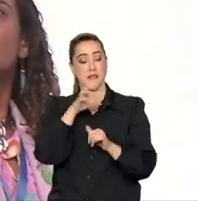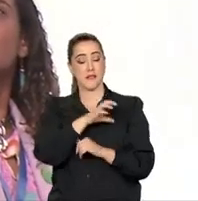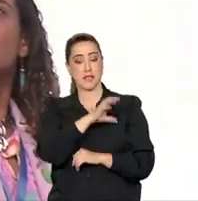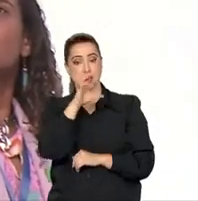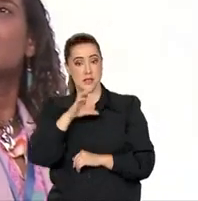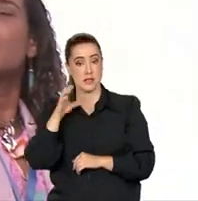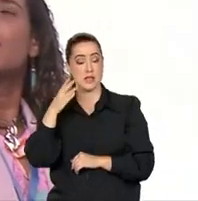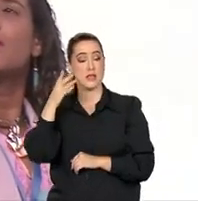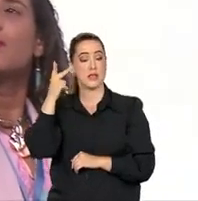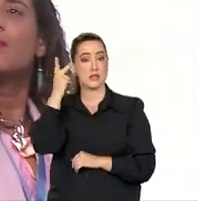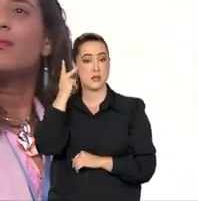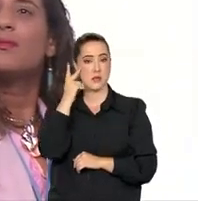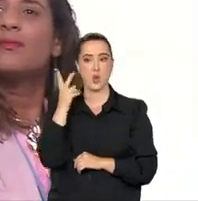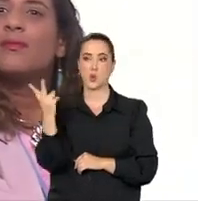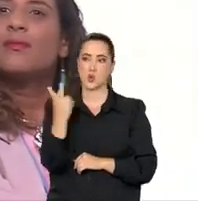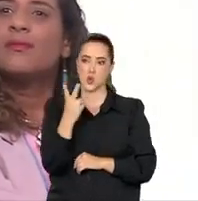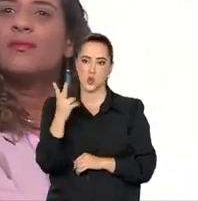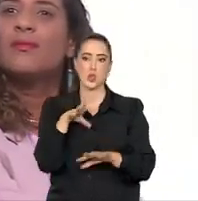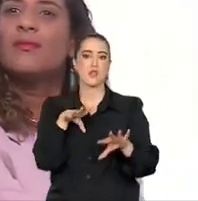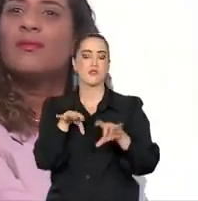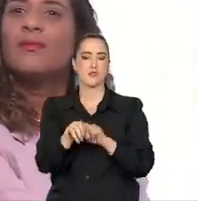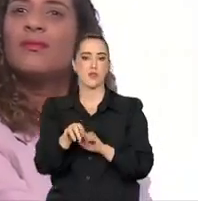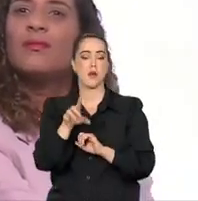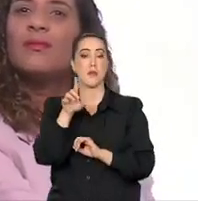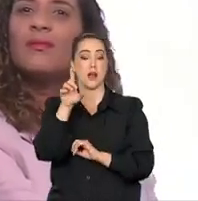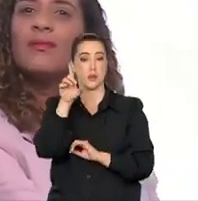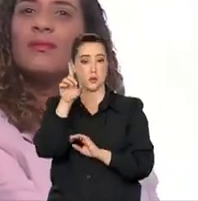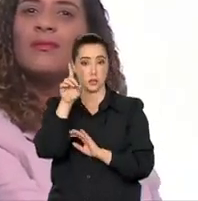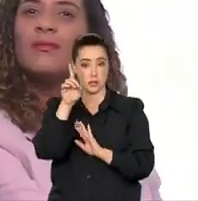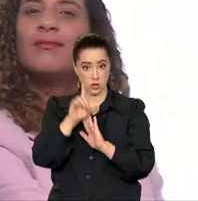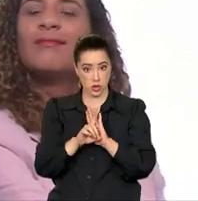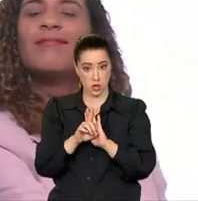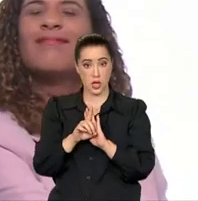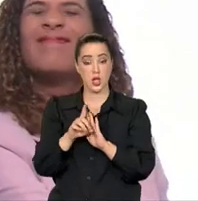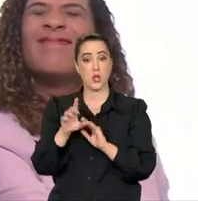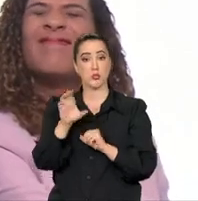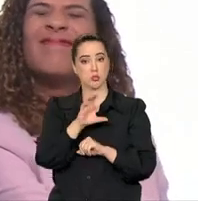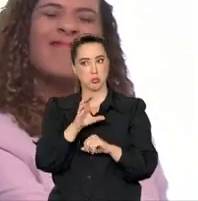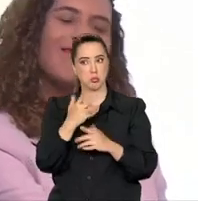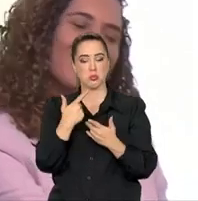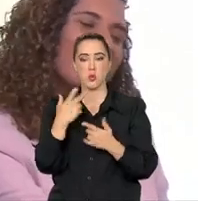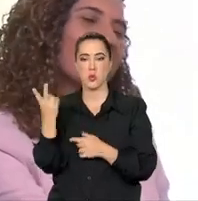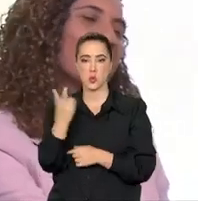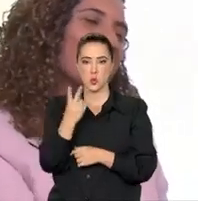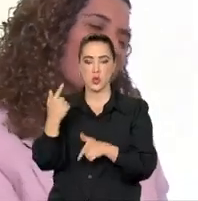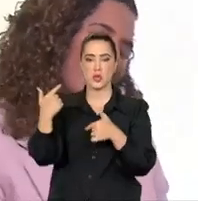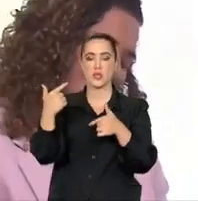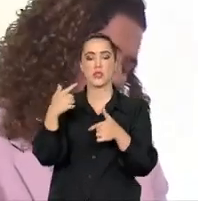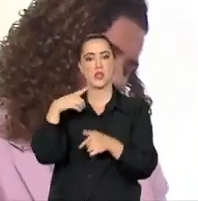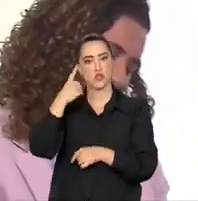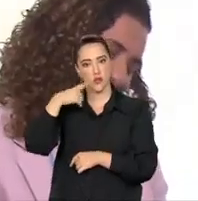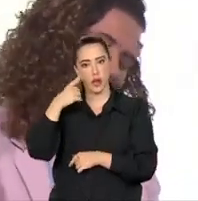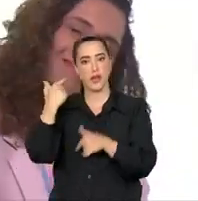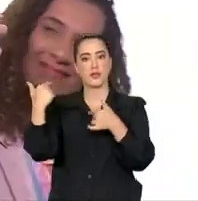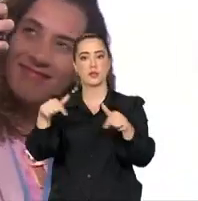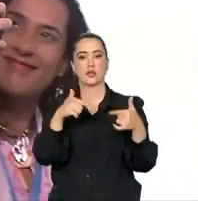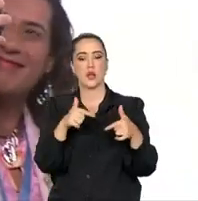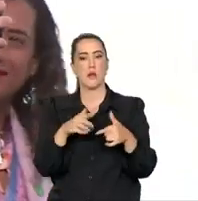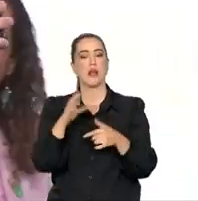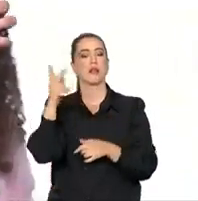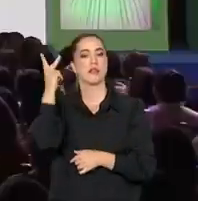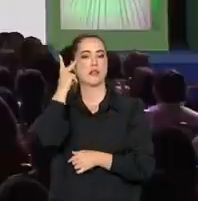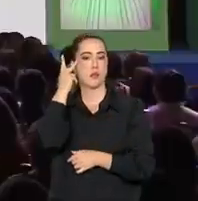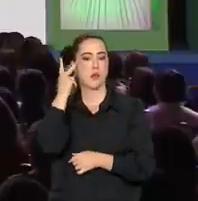dois se formaram em Direito, são advogados trabalhando em Campinas, São Paulo, né?